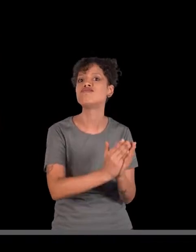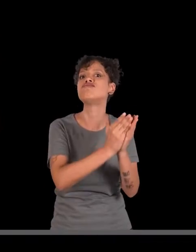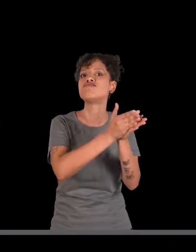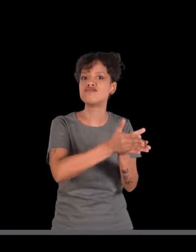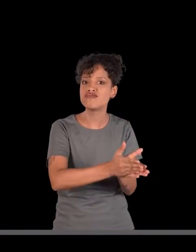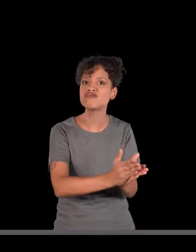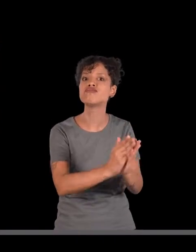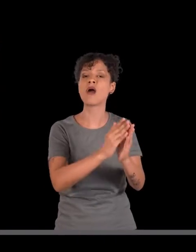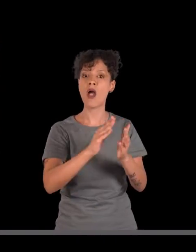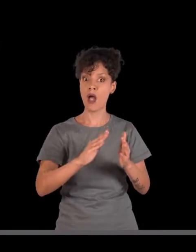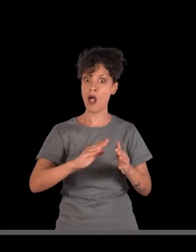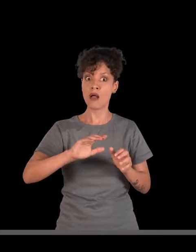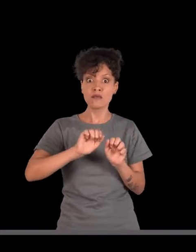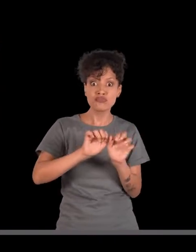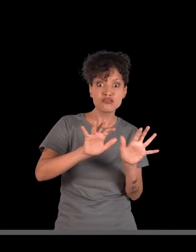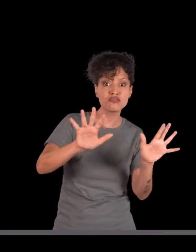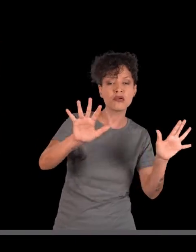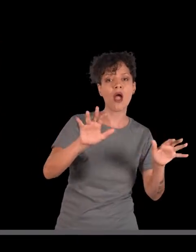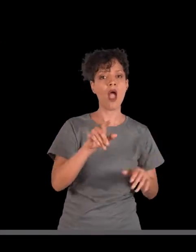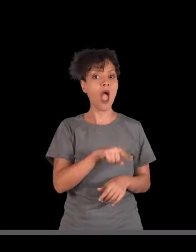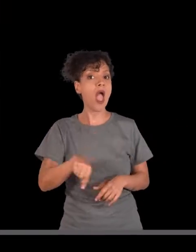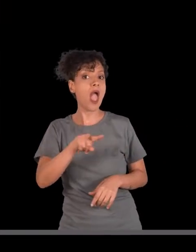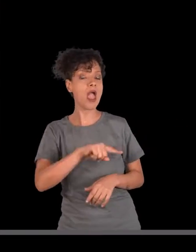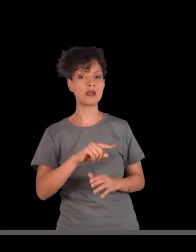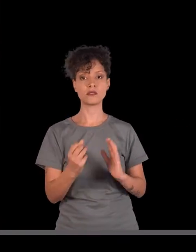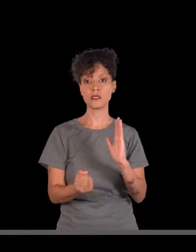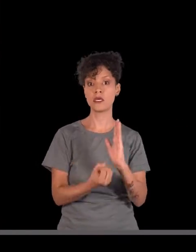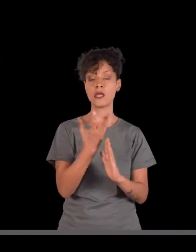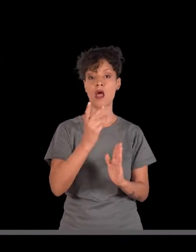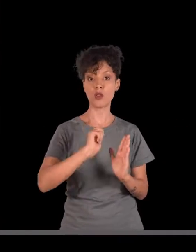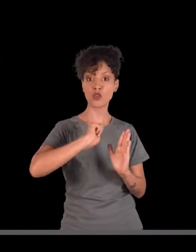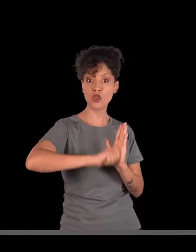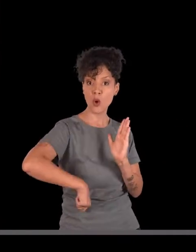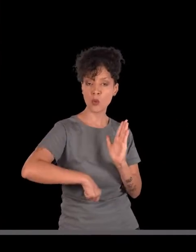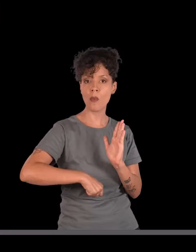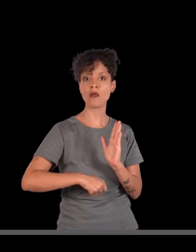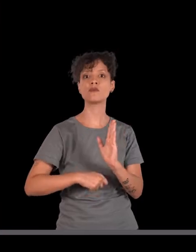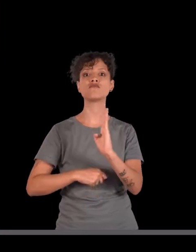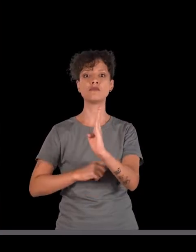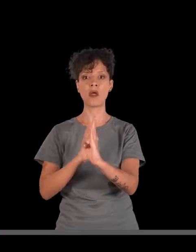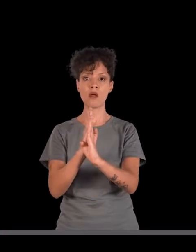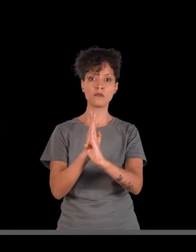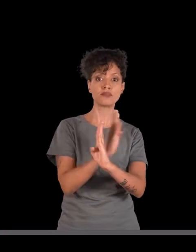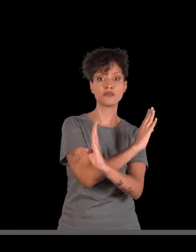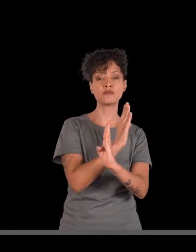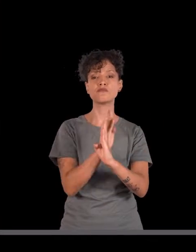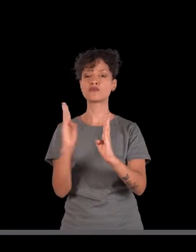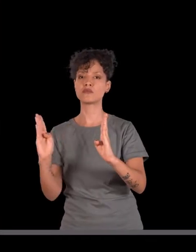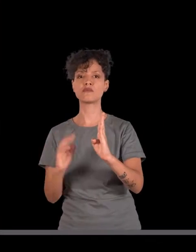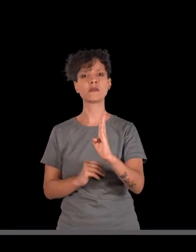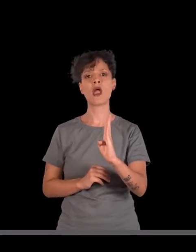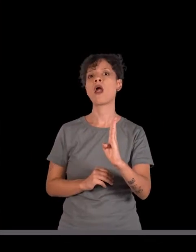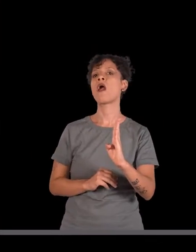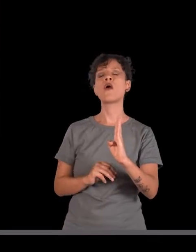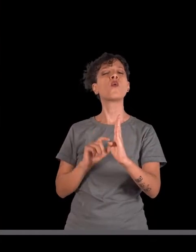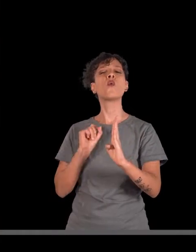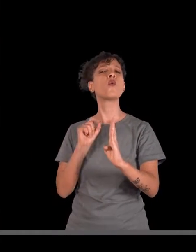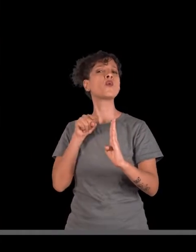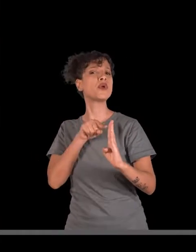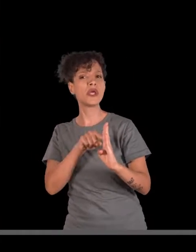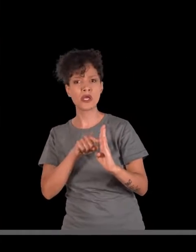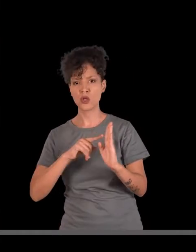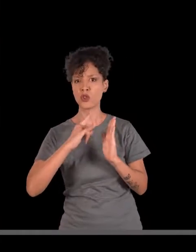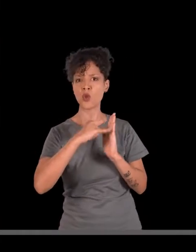muito forte. E aí o que vai acontecer? Eles vão criar o Tratado de Tordesilhas. Rafael, o que é o Tratado de Tordesilhas? O